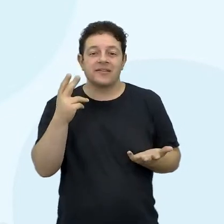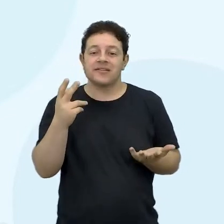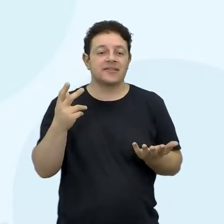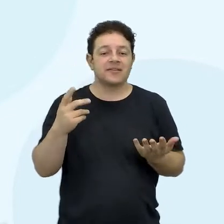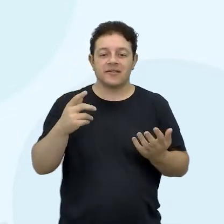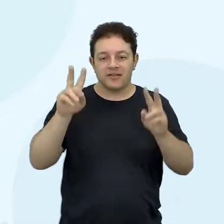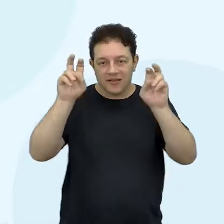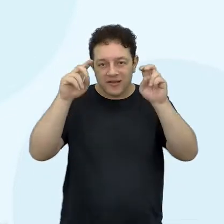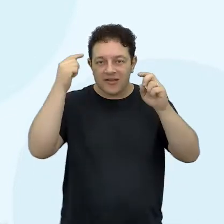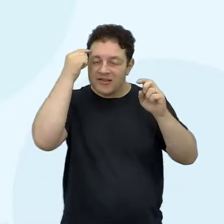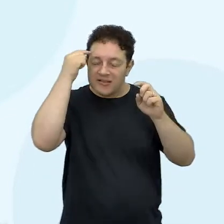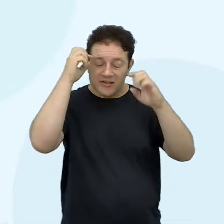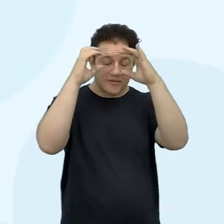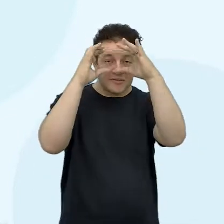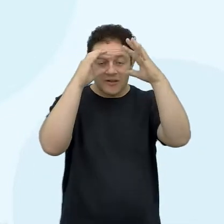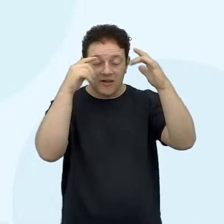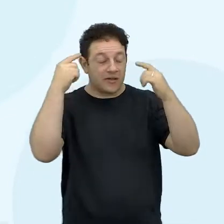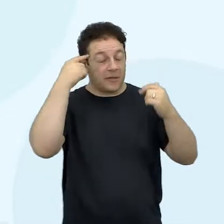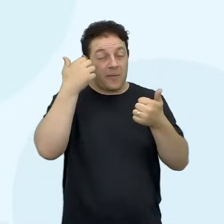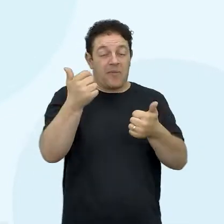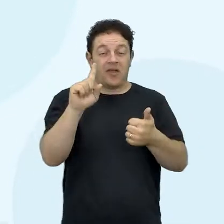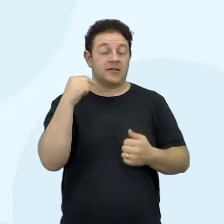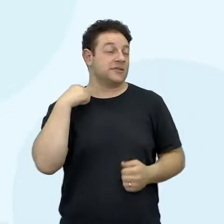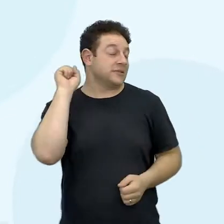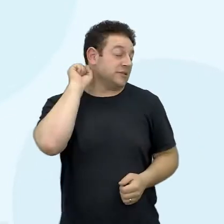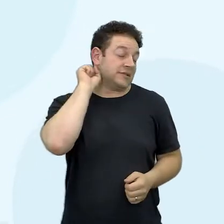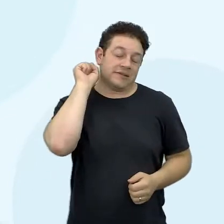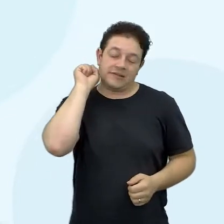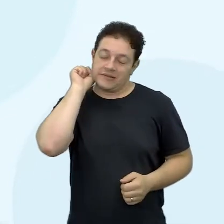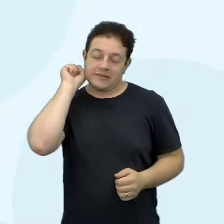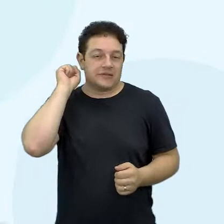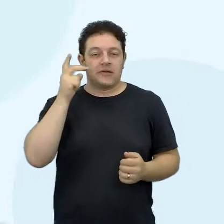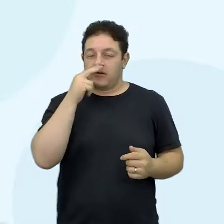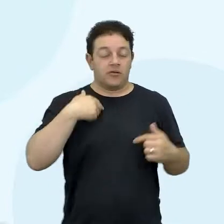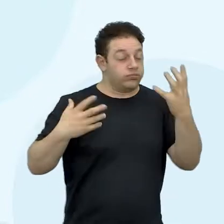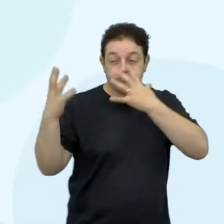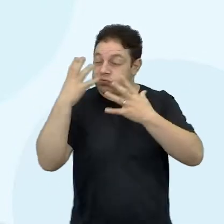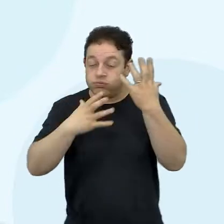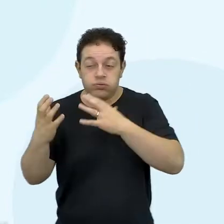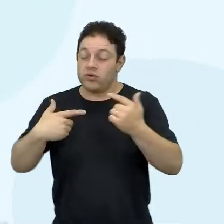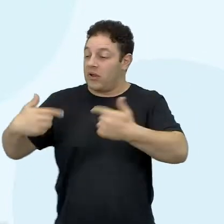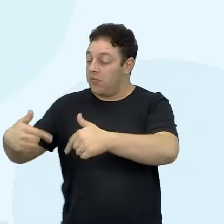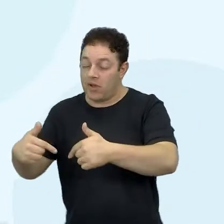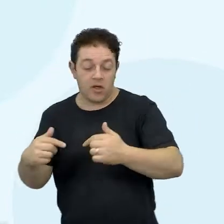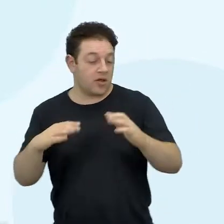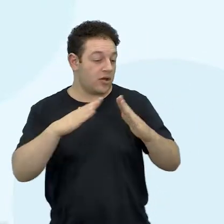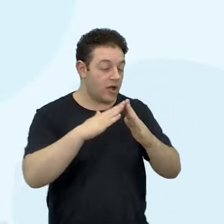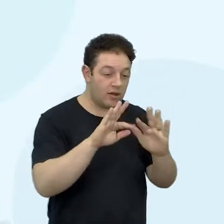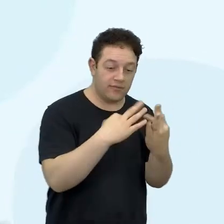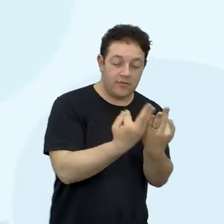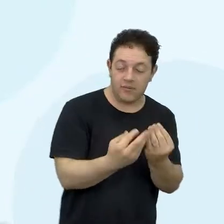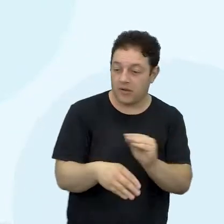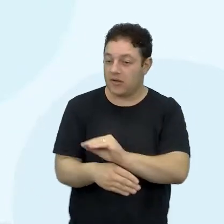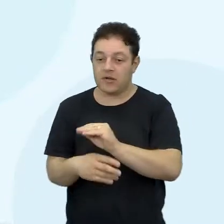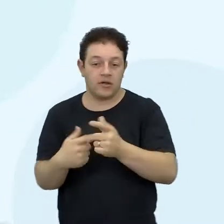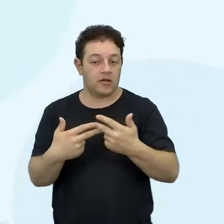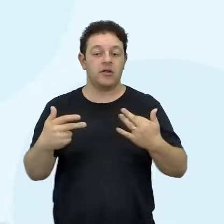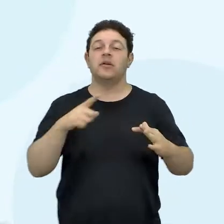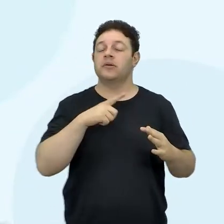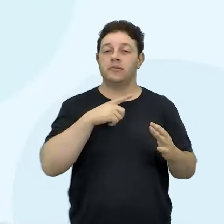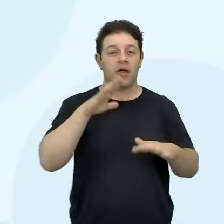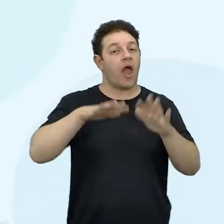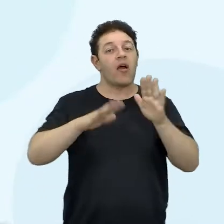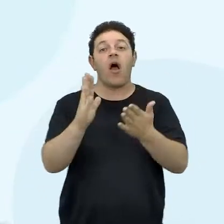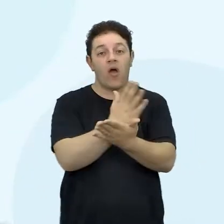nossos quesitos mentais. A gente tem, por exemplo, o estresse, a correria do dia a dia. Várias pessoas também desenvolvem, às